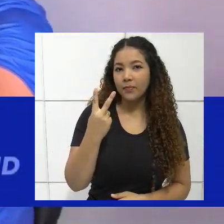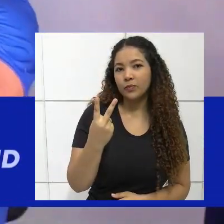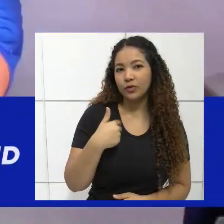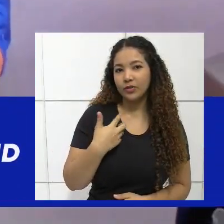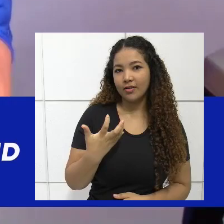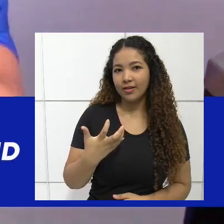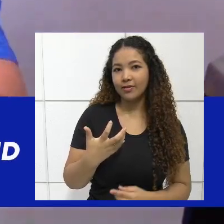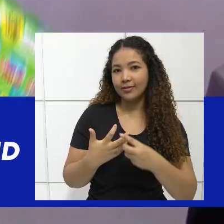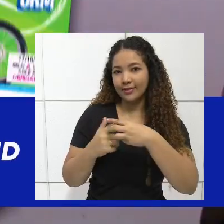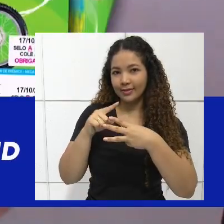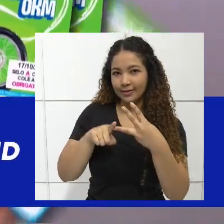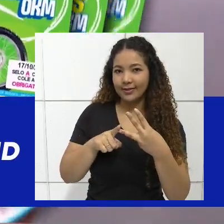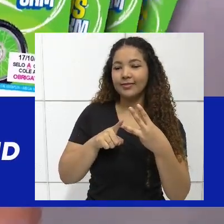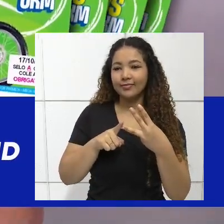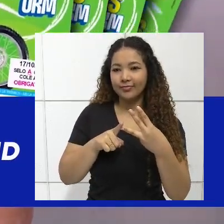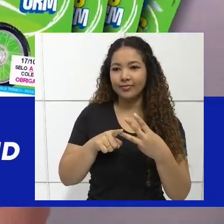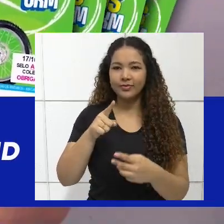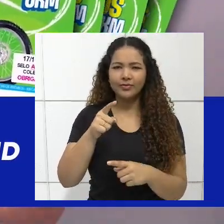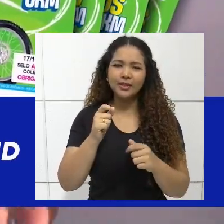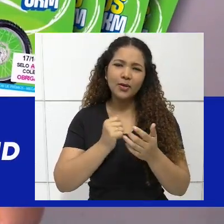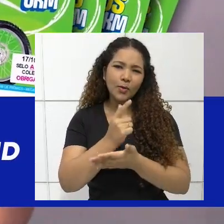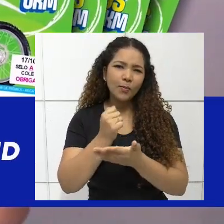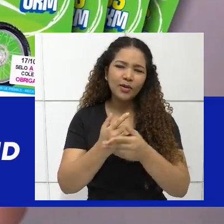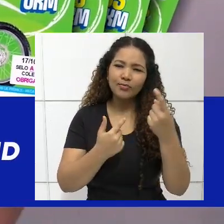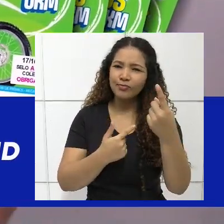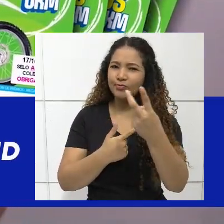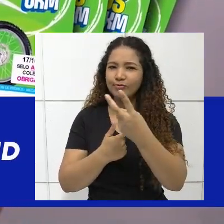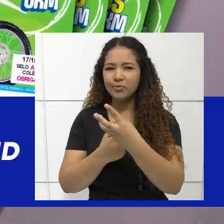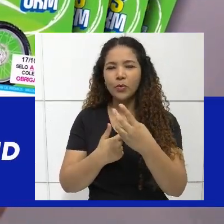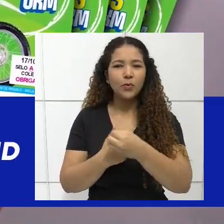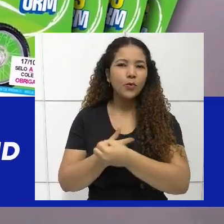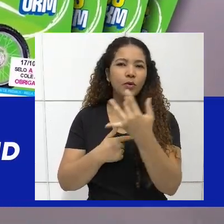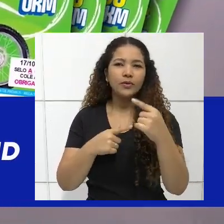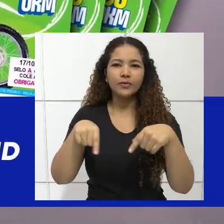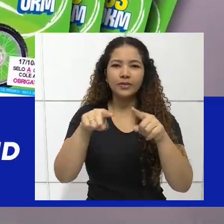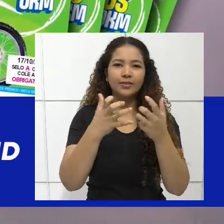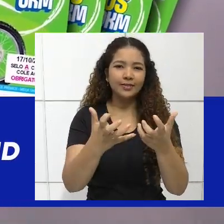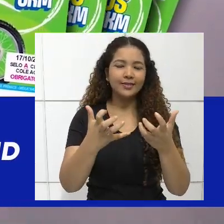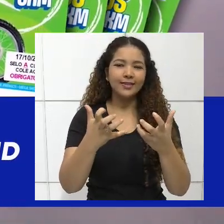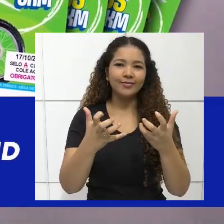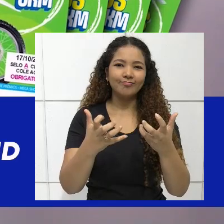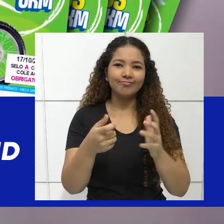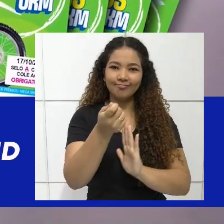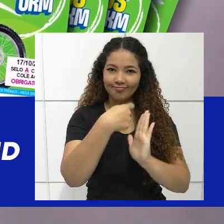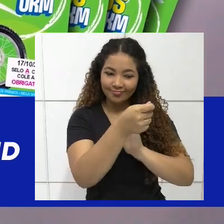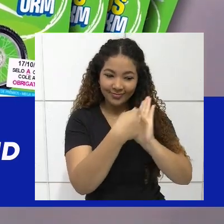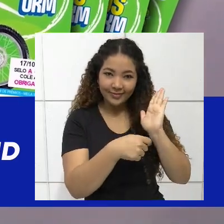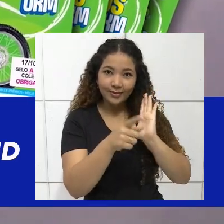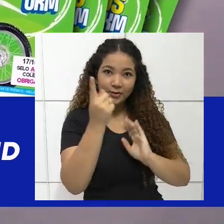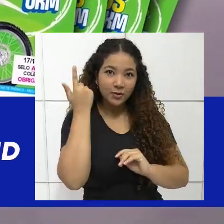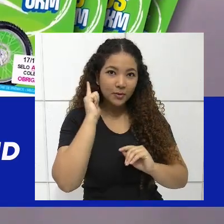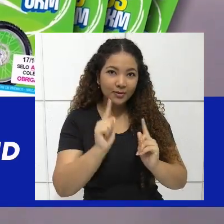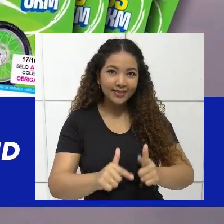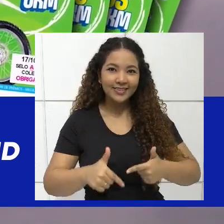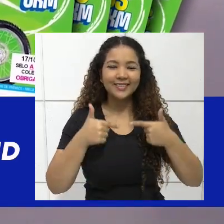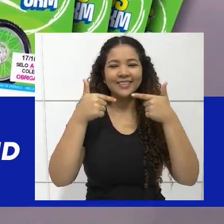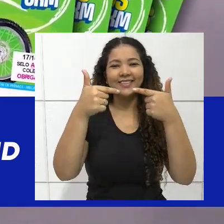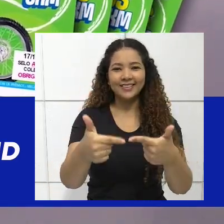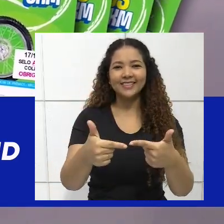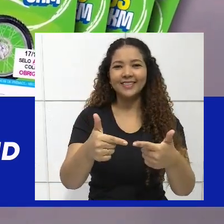Faça como o Patrick, compre uma, duas, três, quantas cartelas quiser. Mega Show de Prêmios, faça a sua sorte